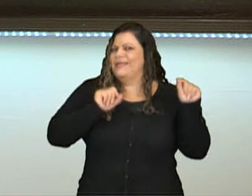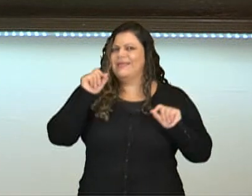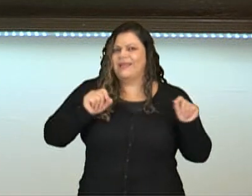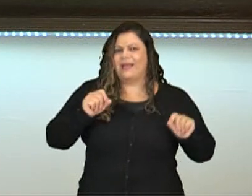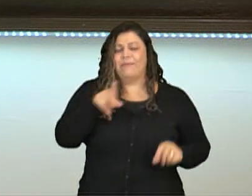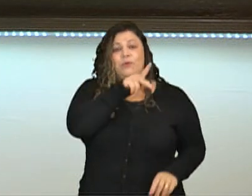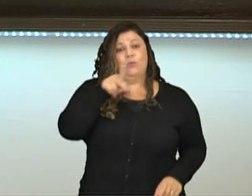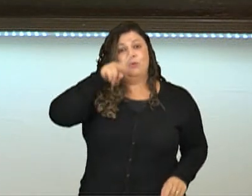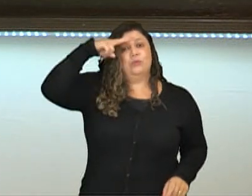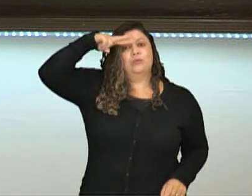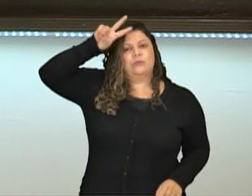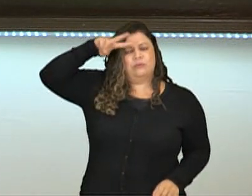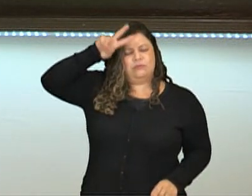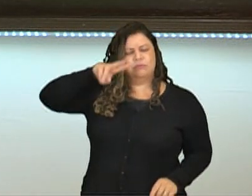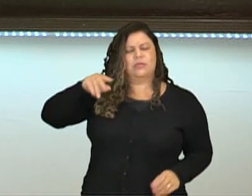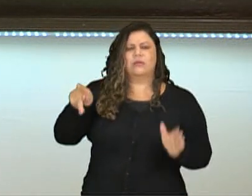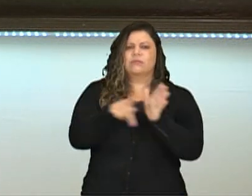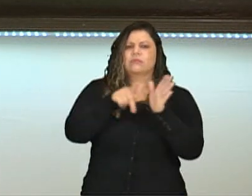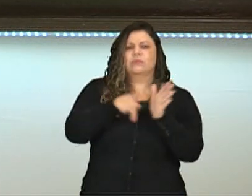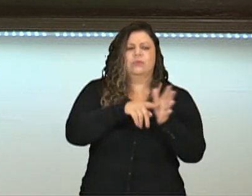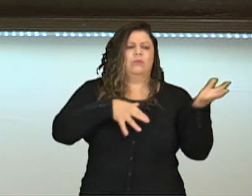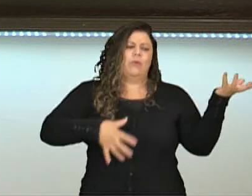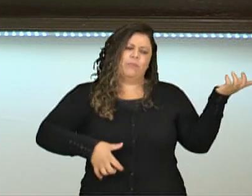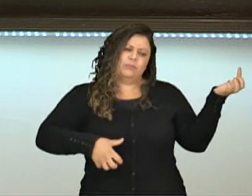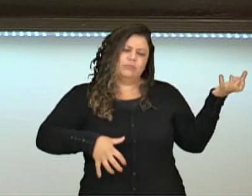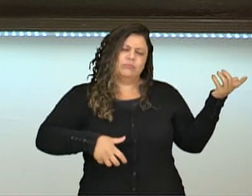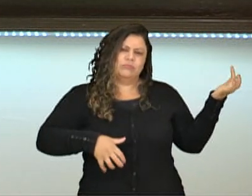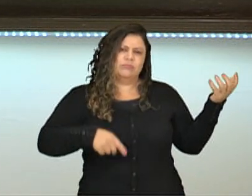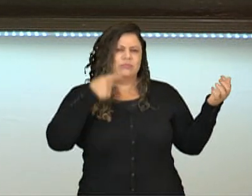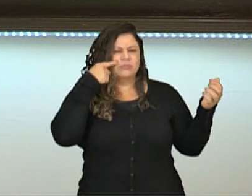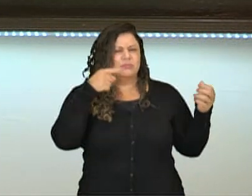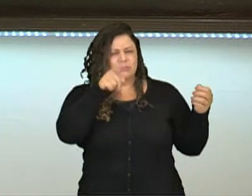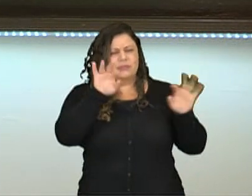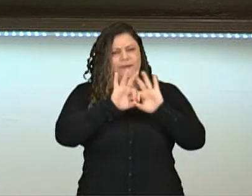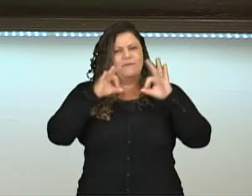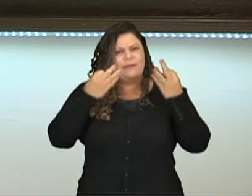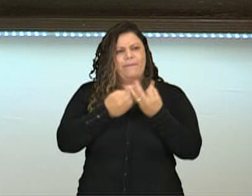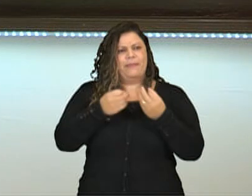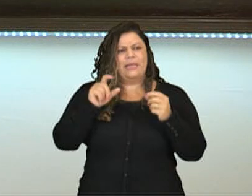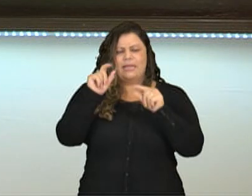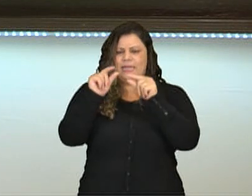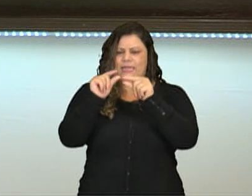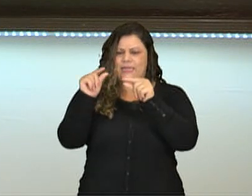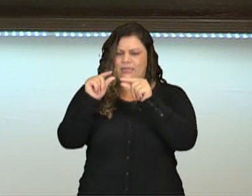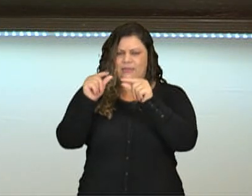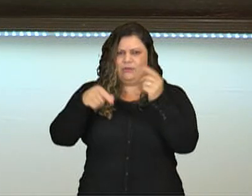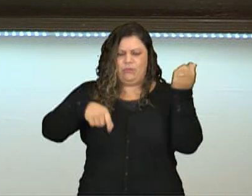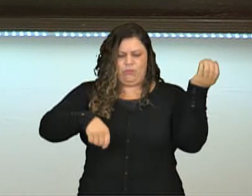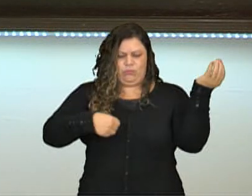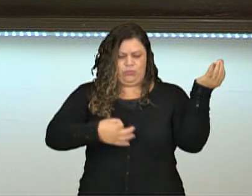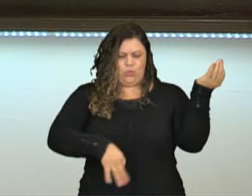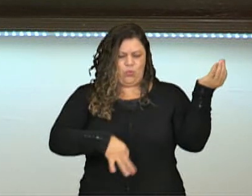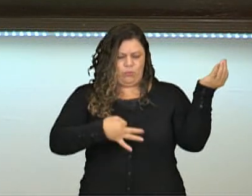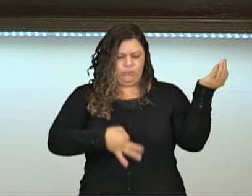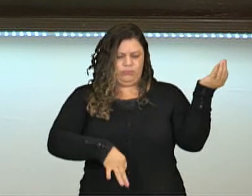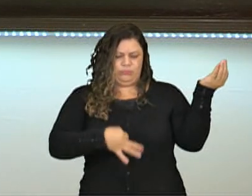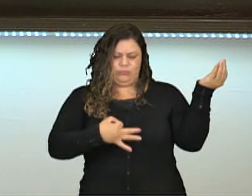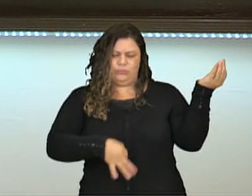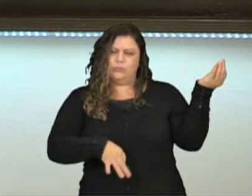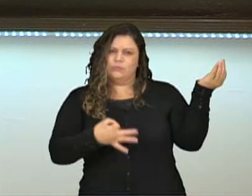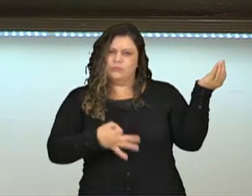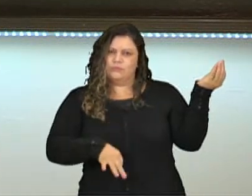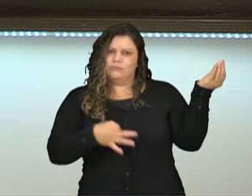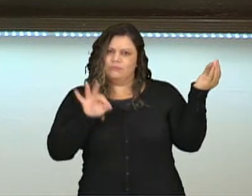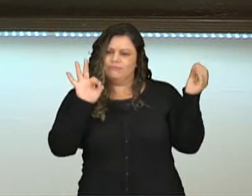aí até pode ter visto aí alguém da família tocando violão e usa aquela paleta ou palheta para tocar, para fazer a guitarrinha ali, o